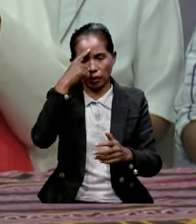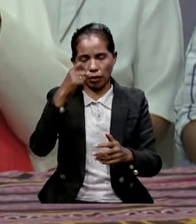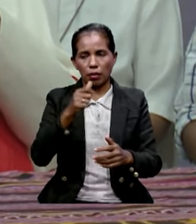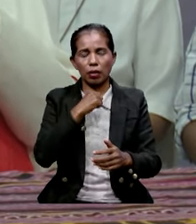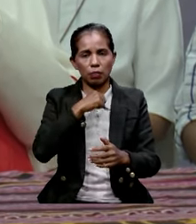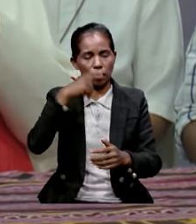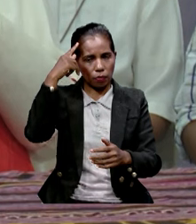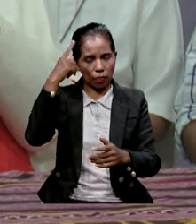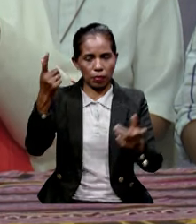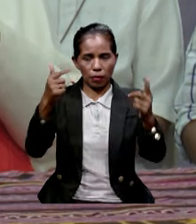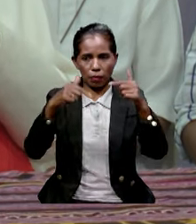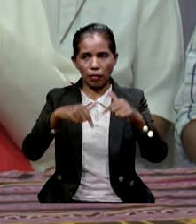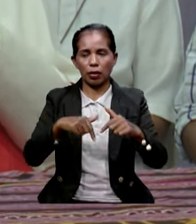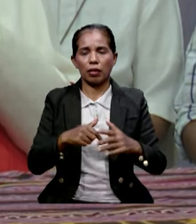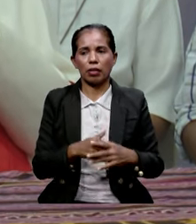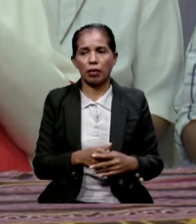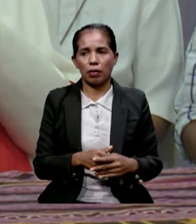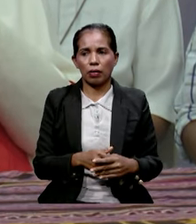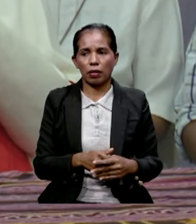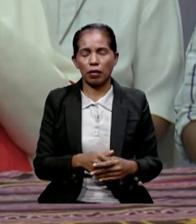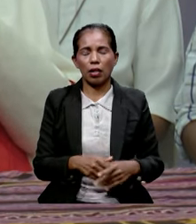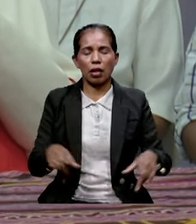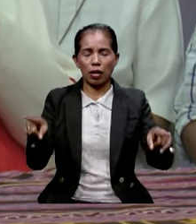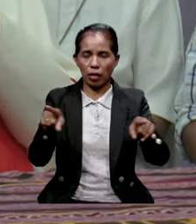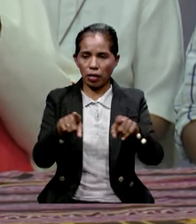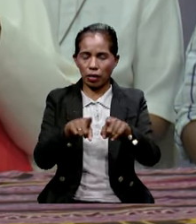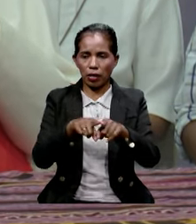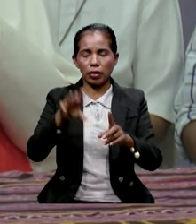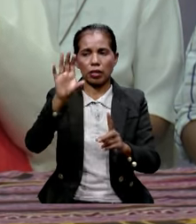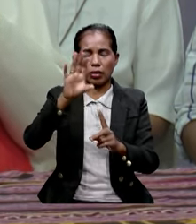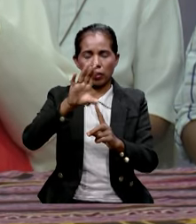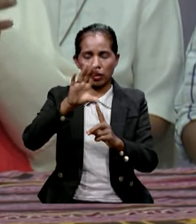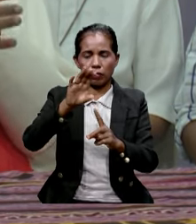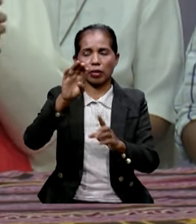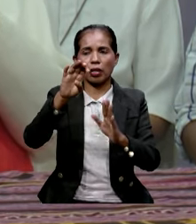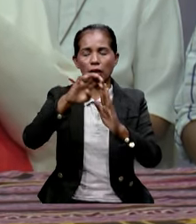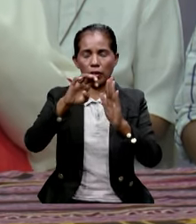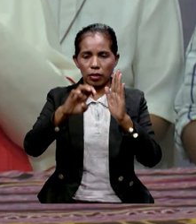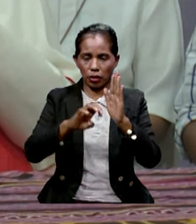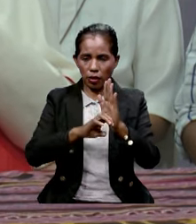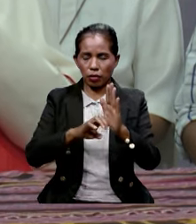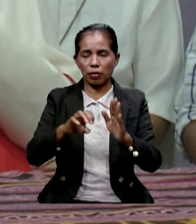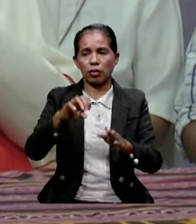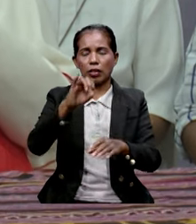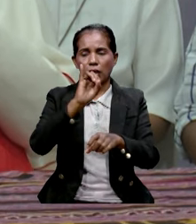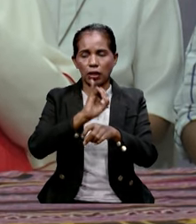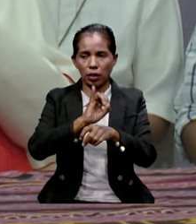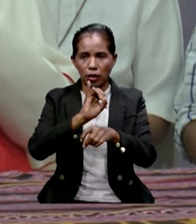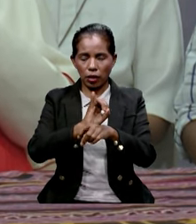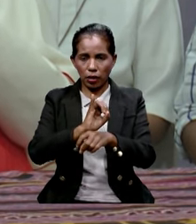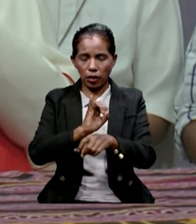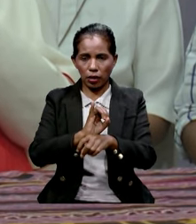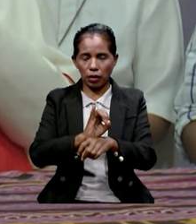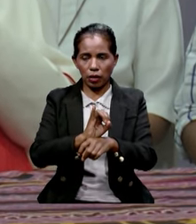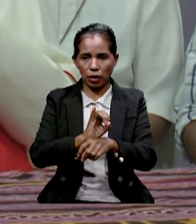Papa mai muda muda a chefe Estado Vaticano, não é mais uma igreja, nem um